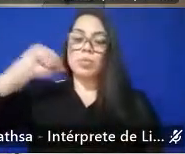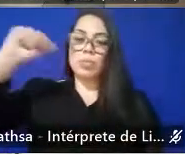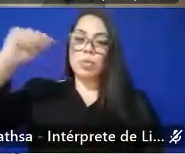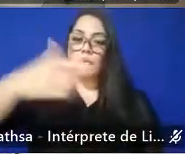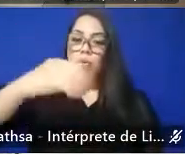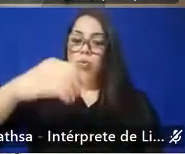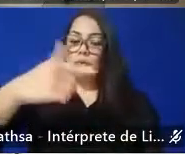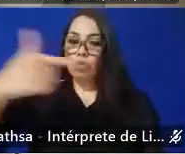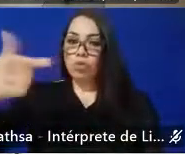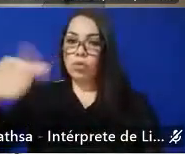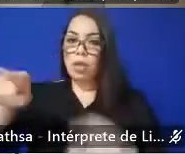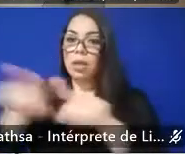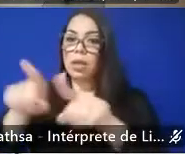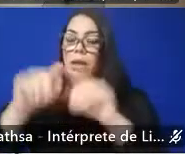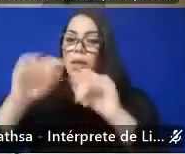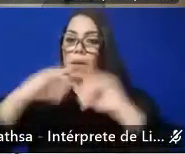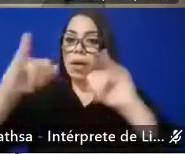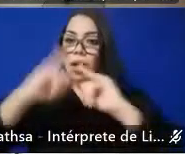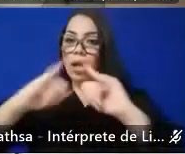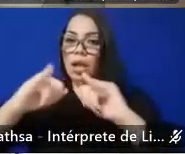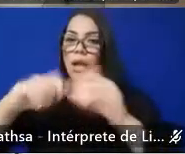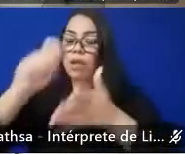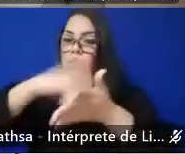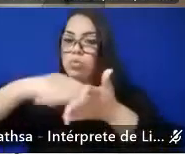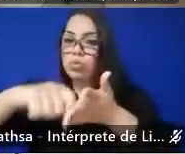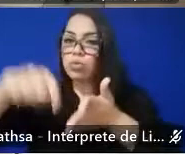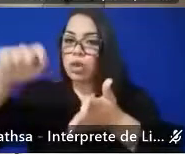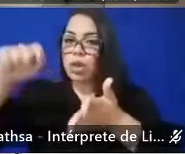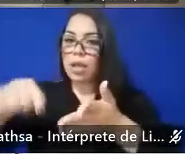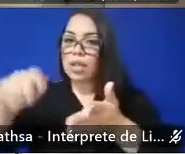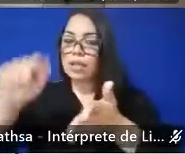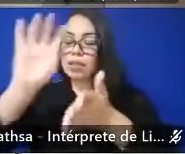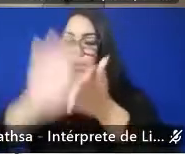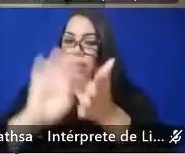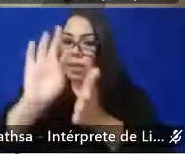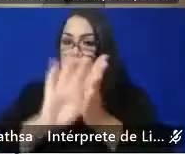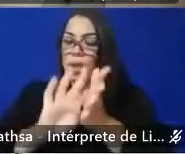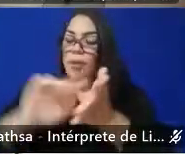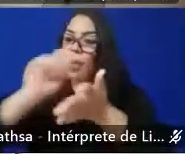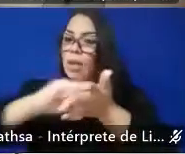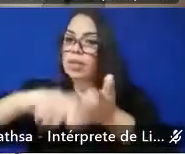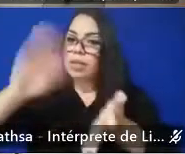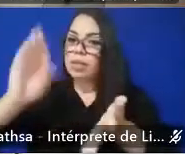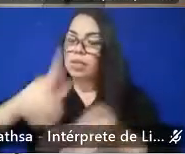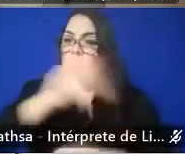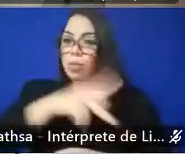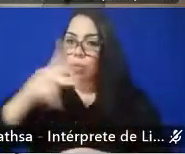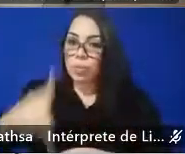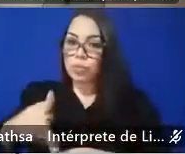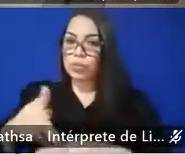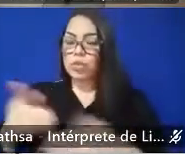registro lavrou-se este termo que vai assinado pelo presidente em pelo empossado